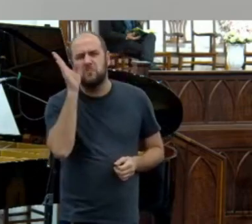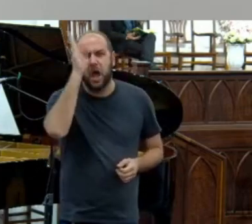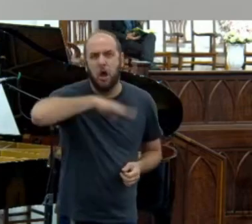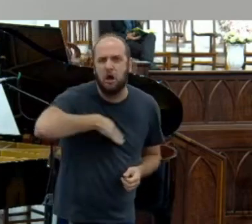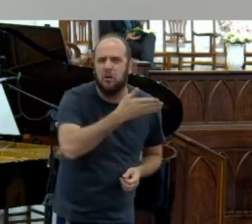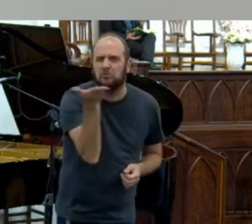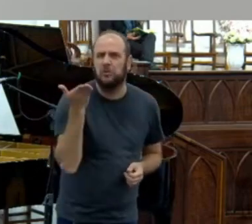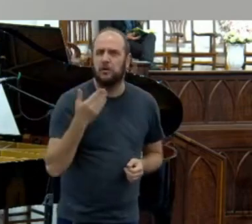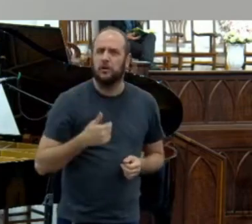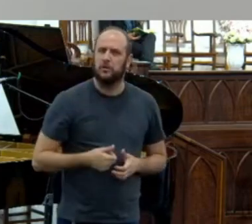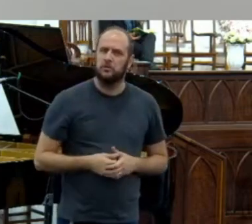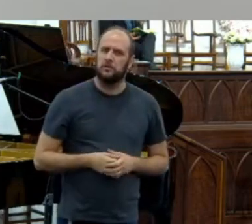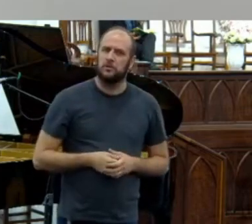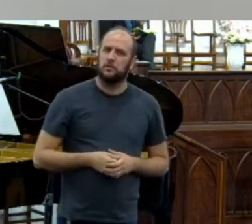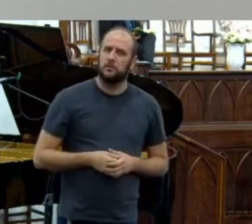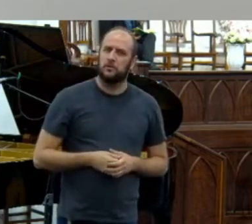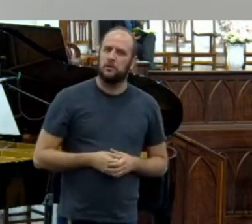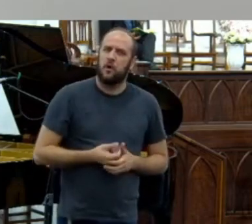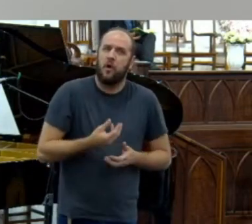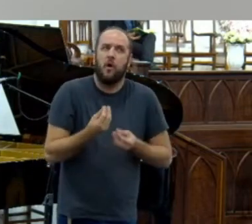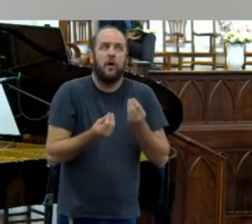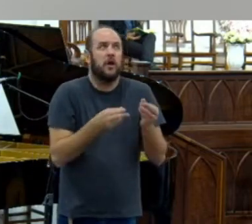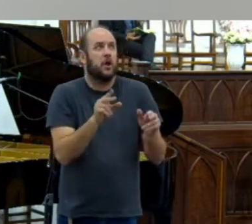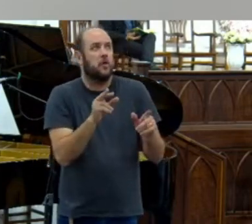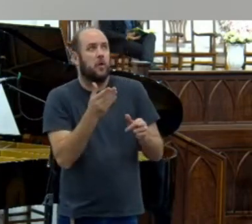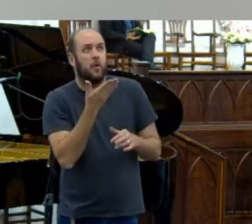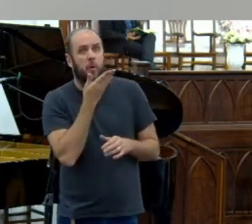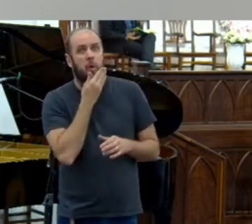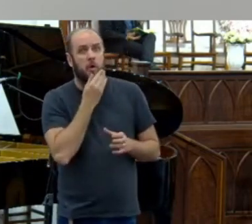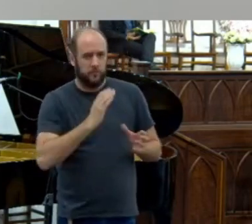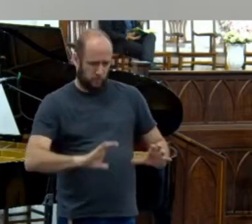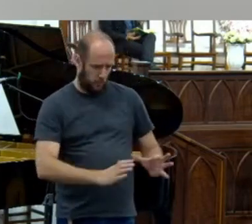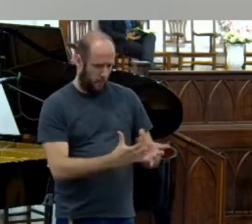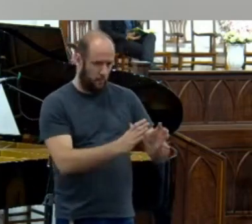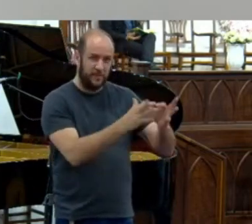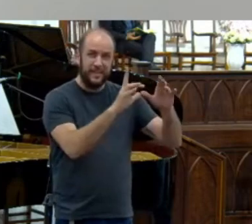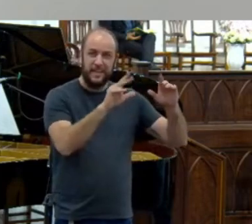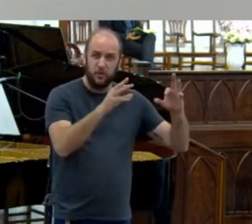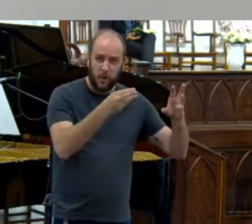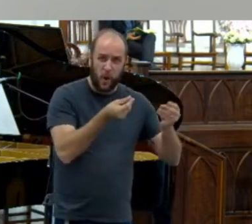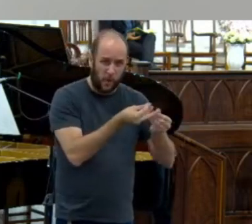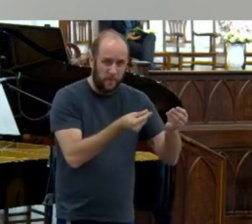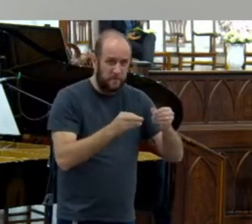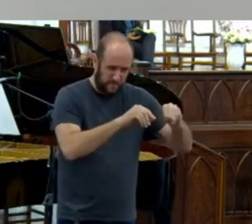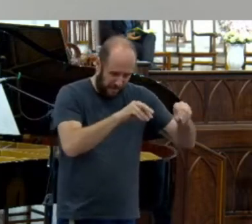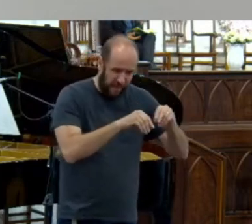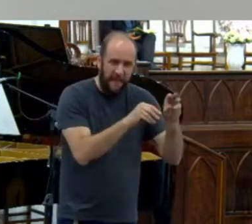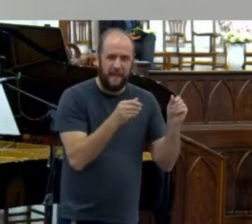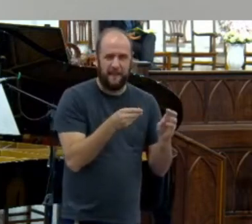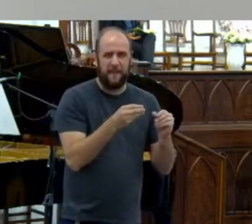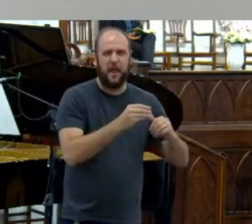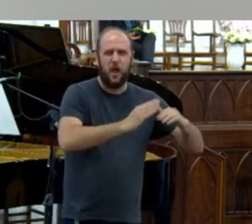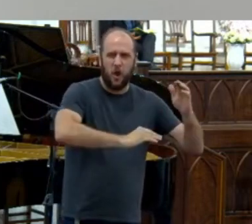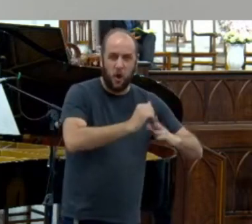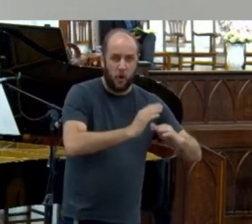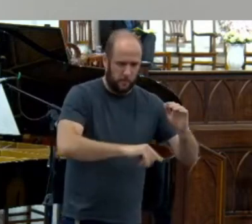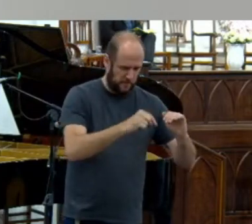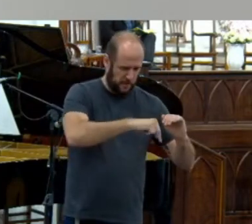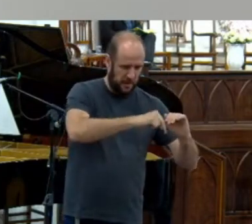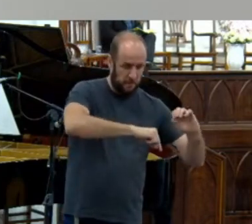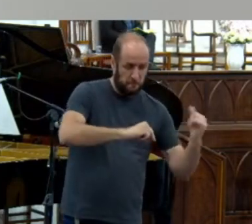vossa, como se o oleiro fosse igual ao barro, e a obra dissesse do